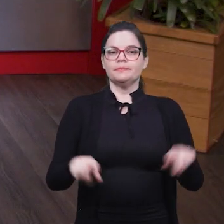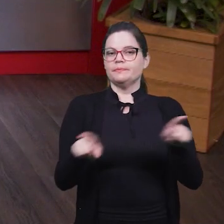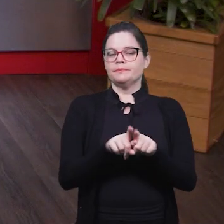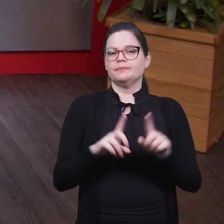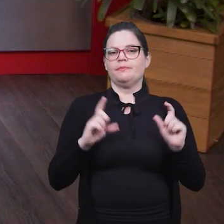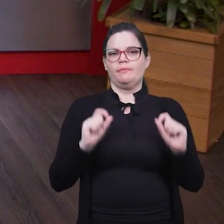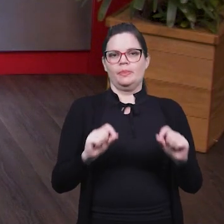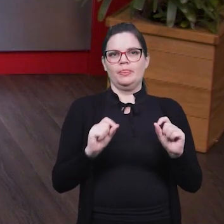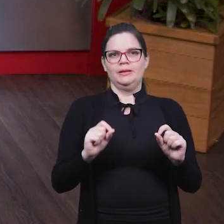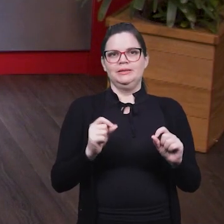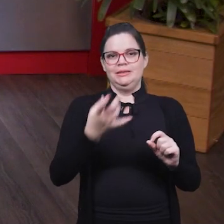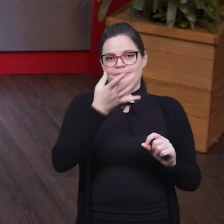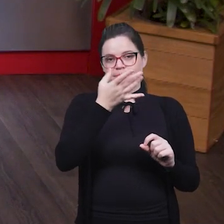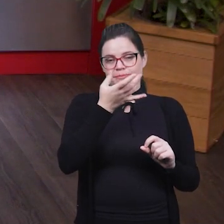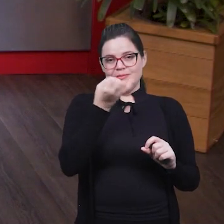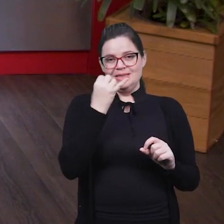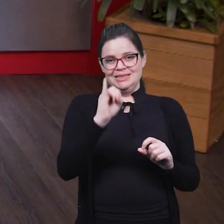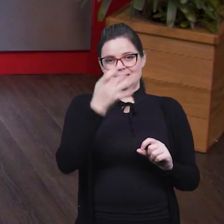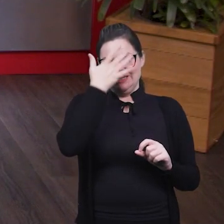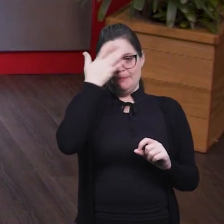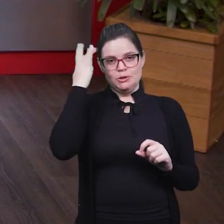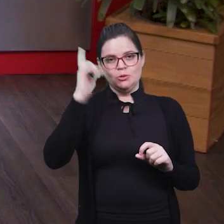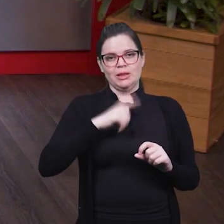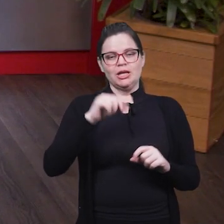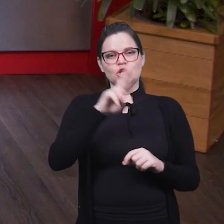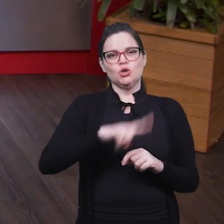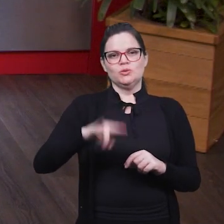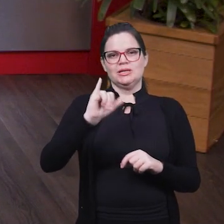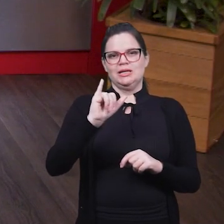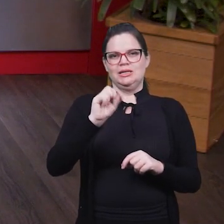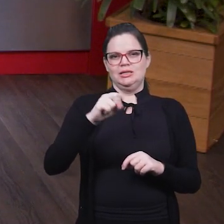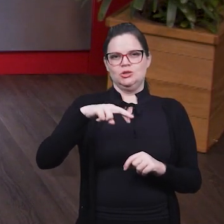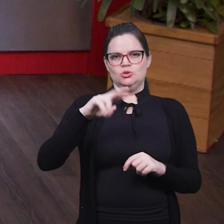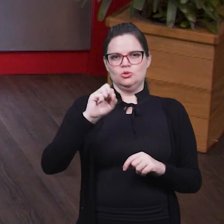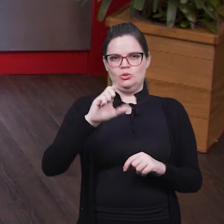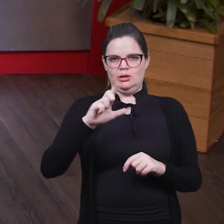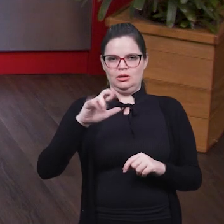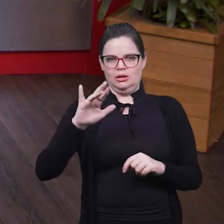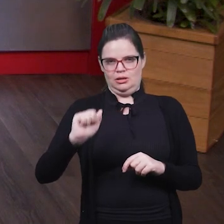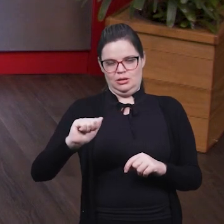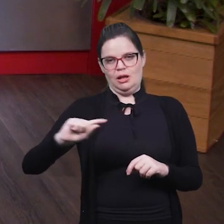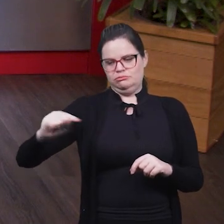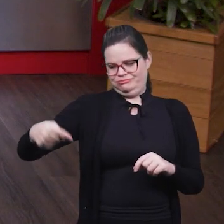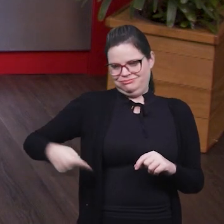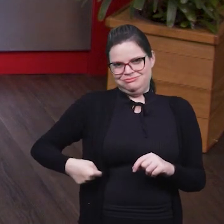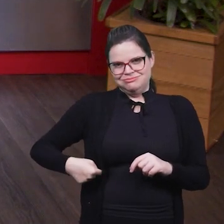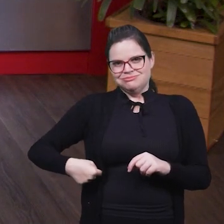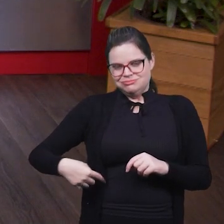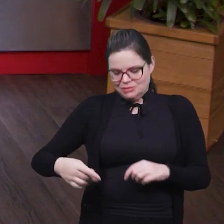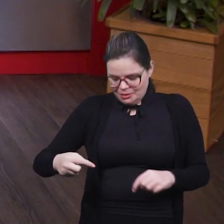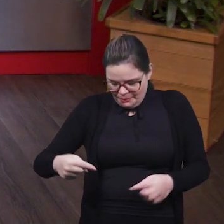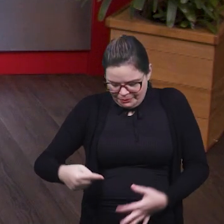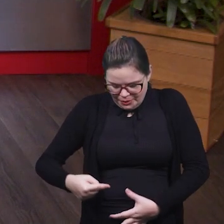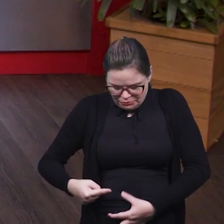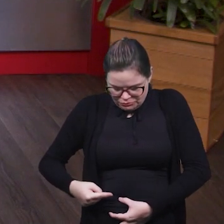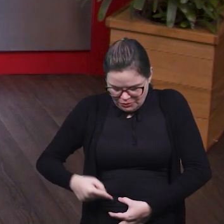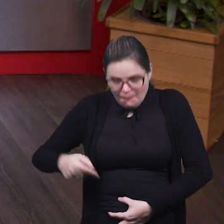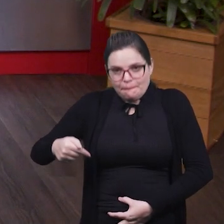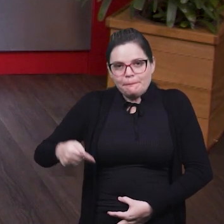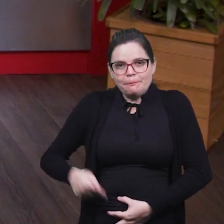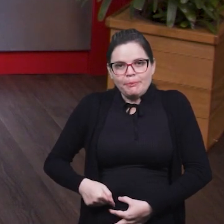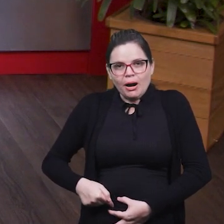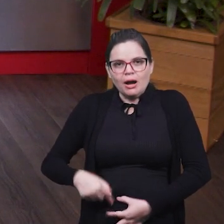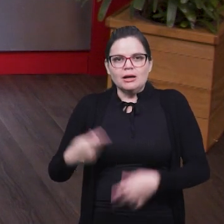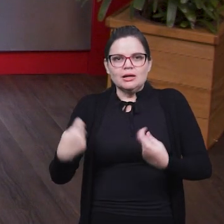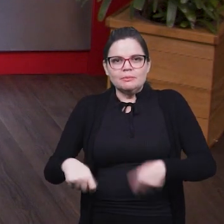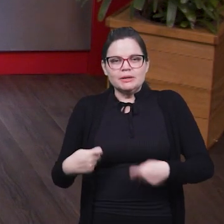Pessoas insulinodependentes ou com problemas de saúde relacionados a alterações de glicemia devem